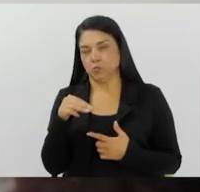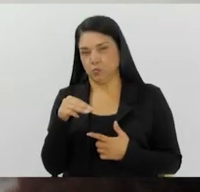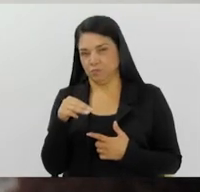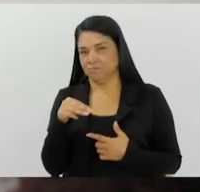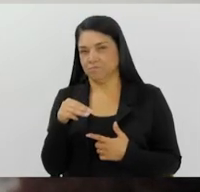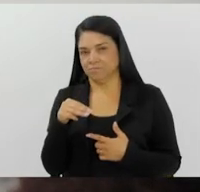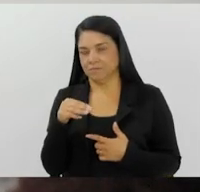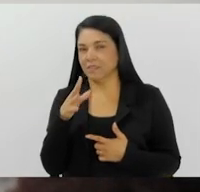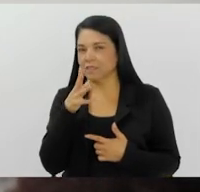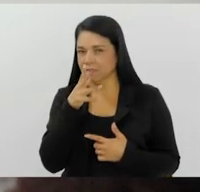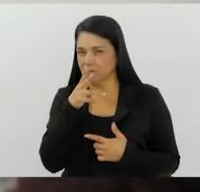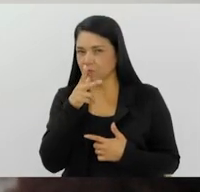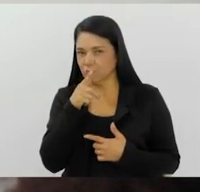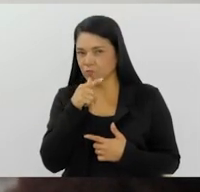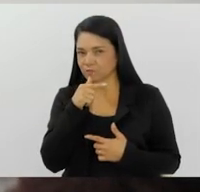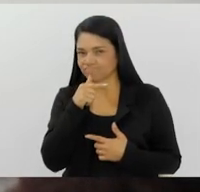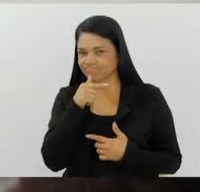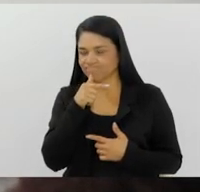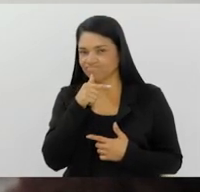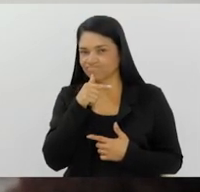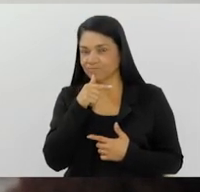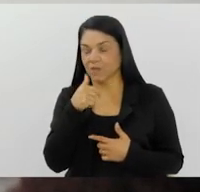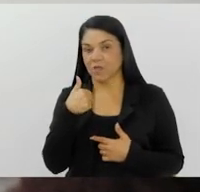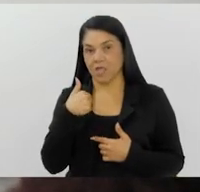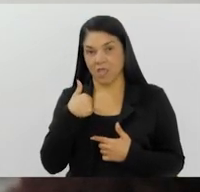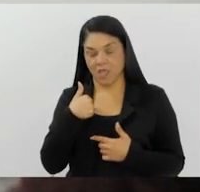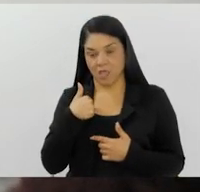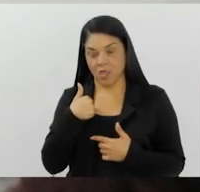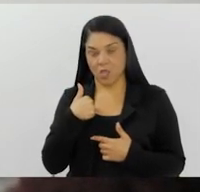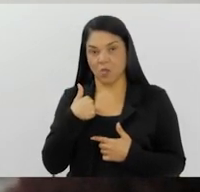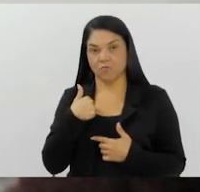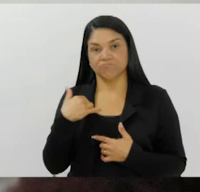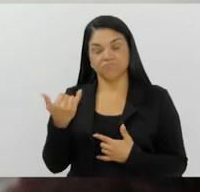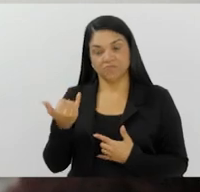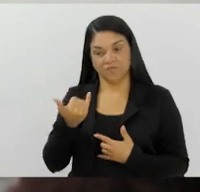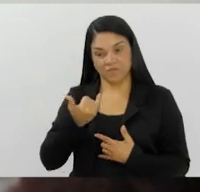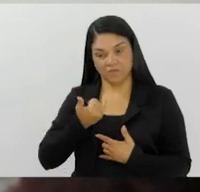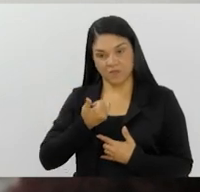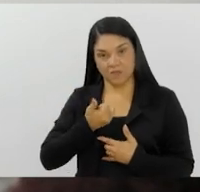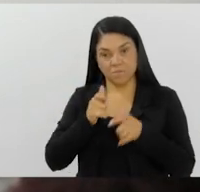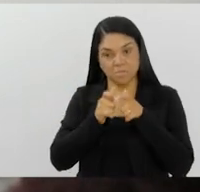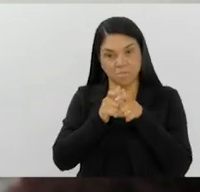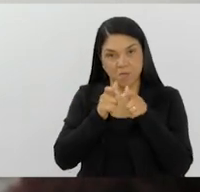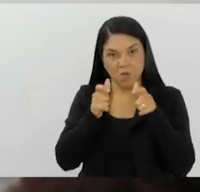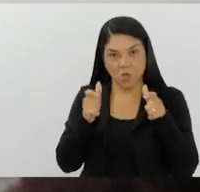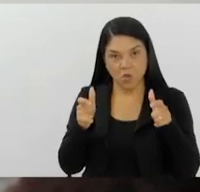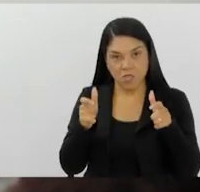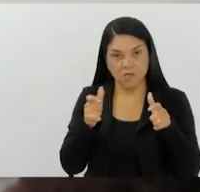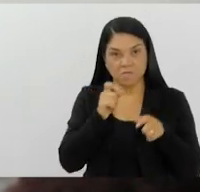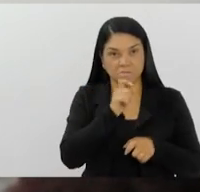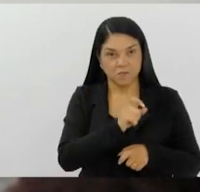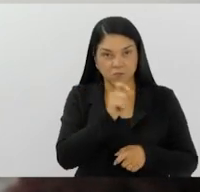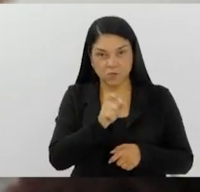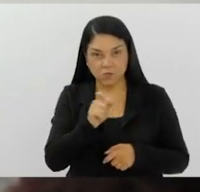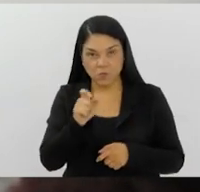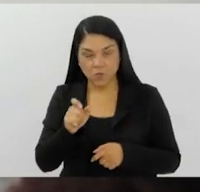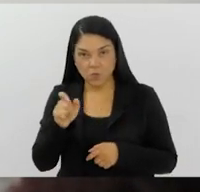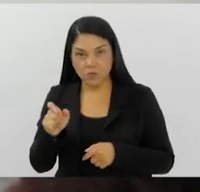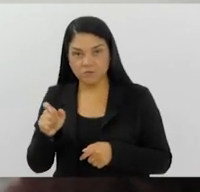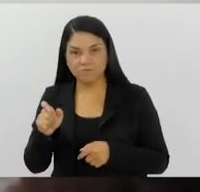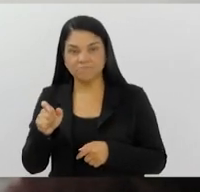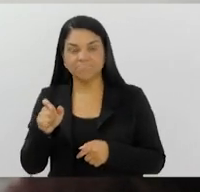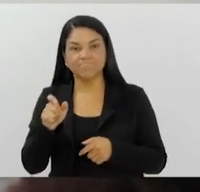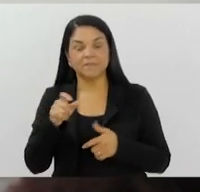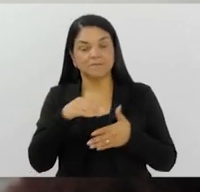né mas o que chegou para mim a conhecimento é que a maioria dos casos as pessoas estão sendo